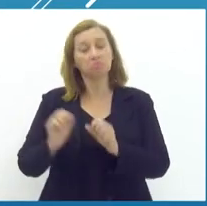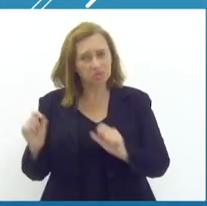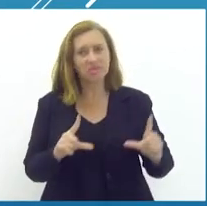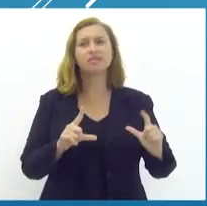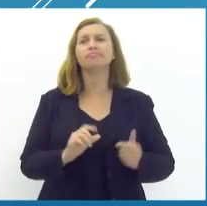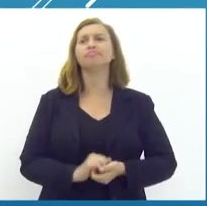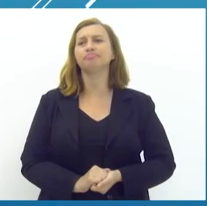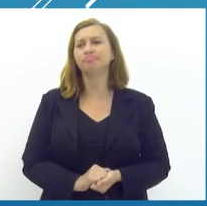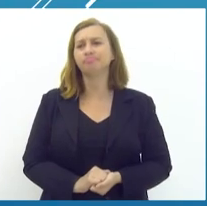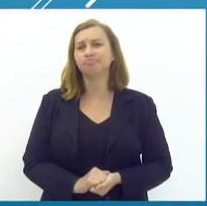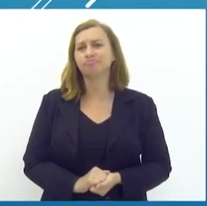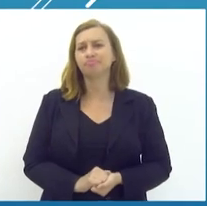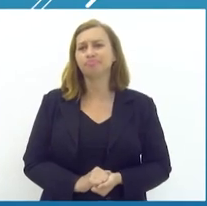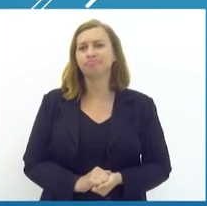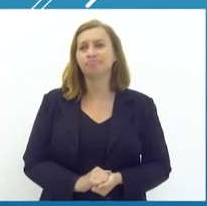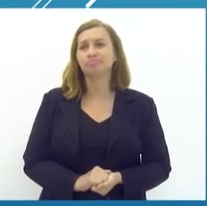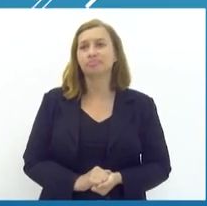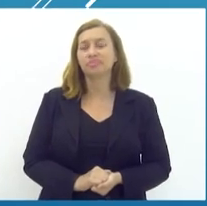passar